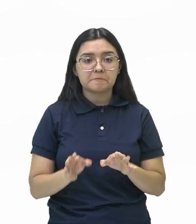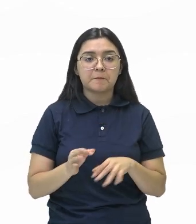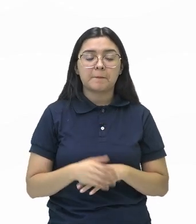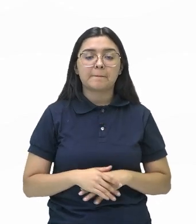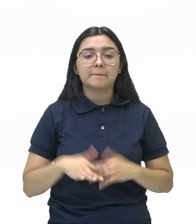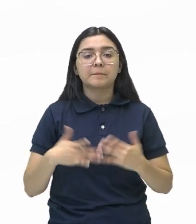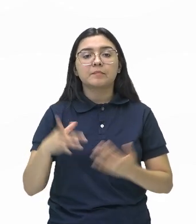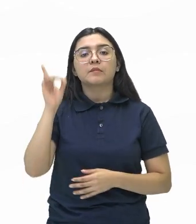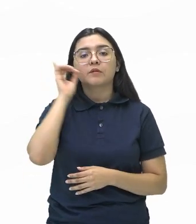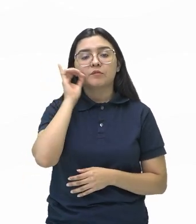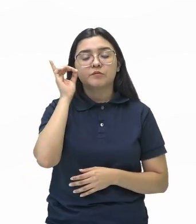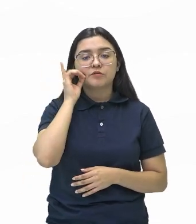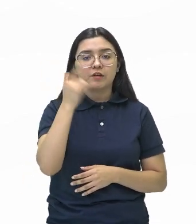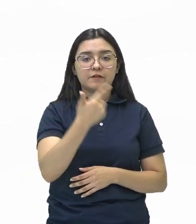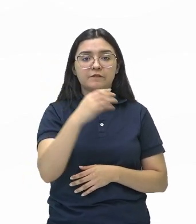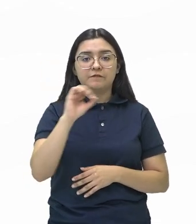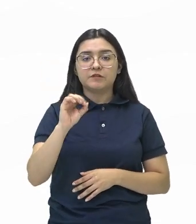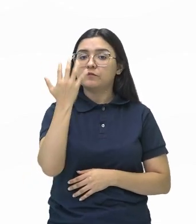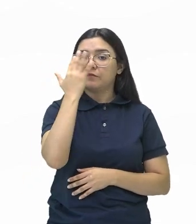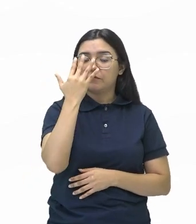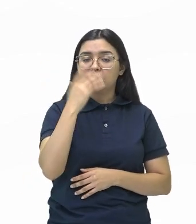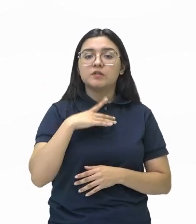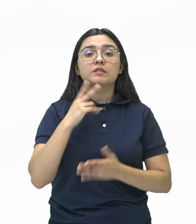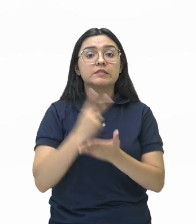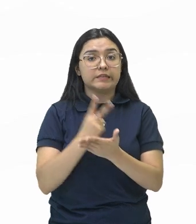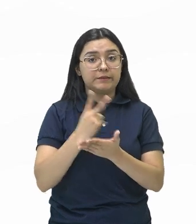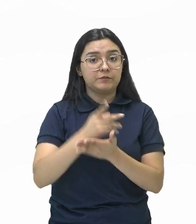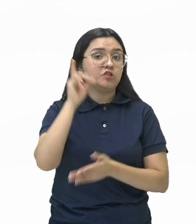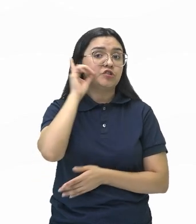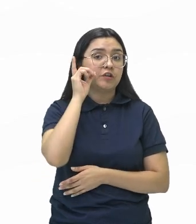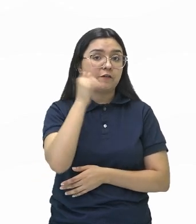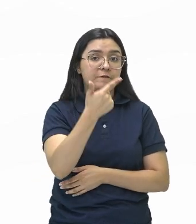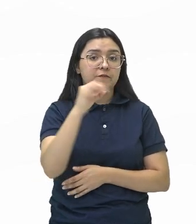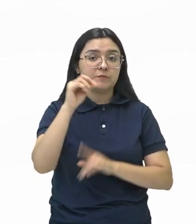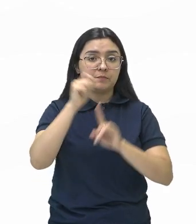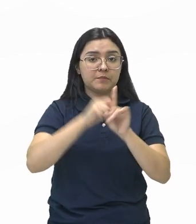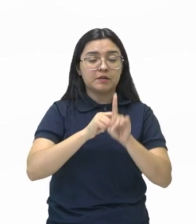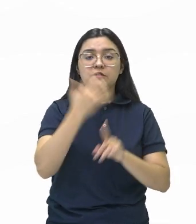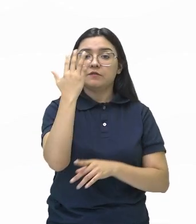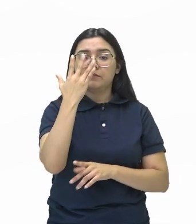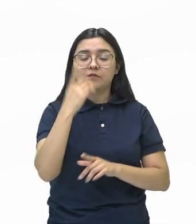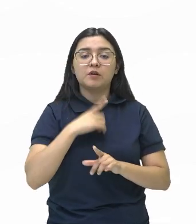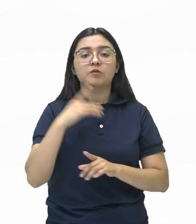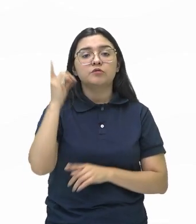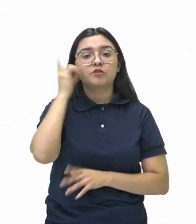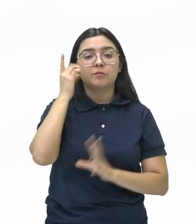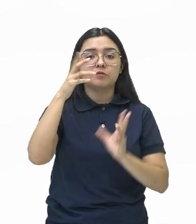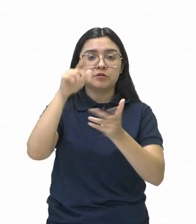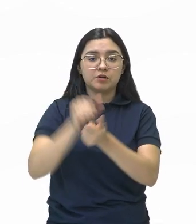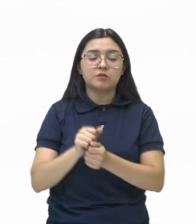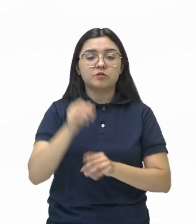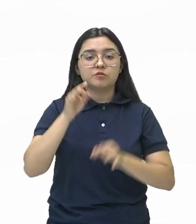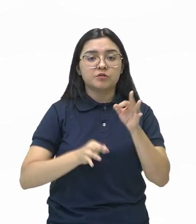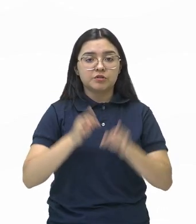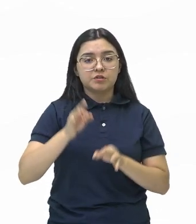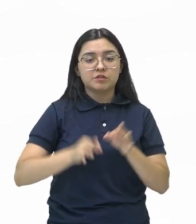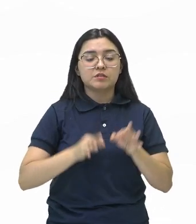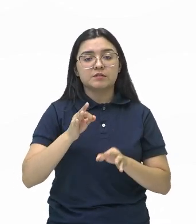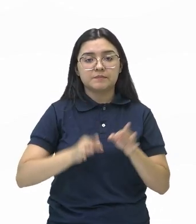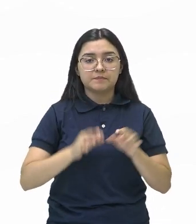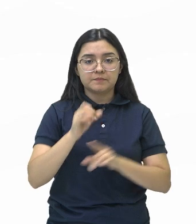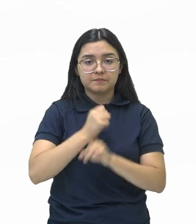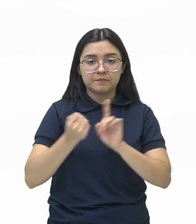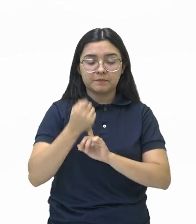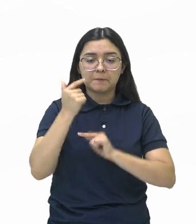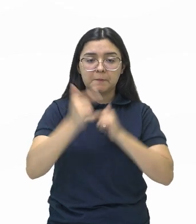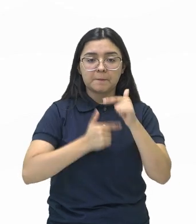no dia 20 de fevereiro, né, não esqueçam, todo dia 20 de fevereiro é o Dia Mundial da Justiça Social do Trabalho. Então, é só para a